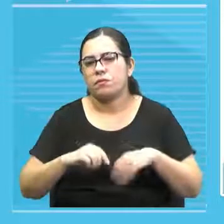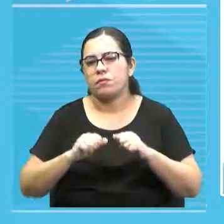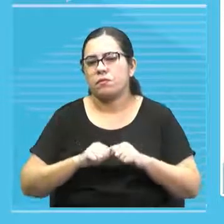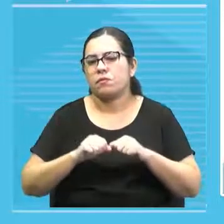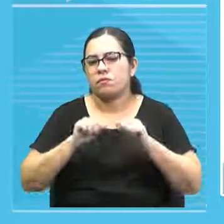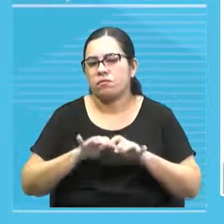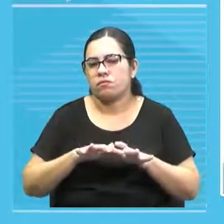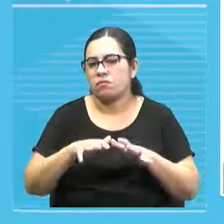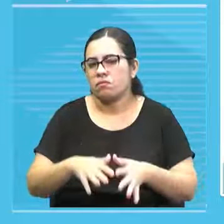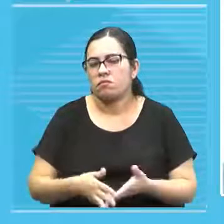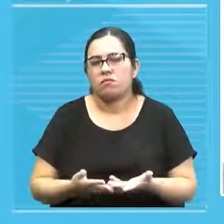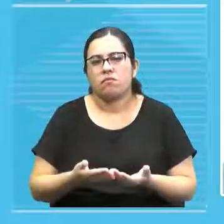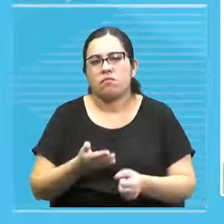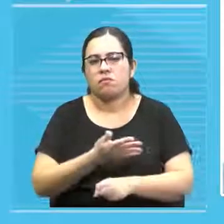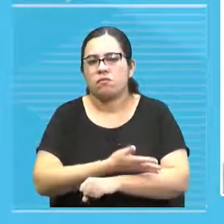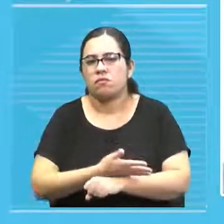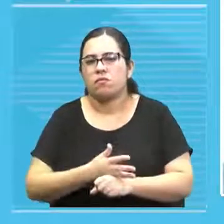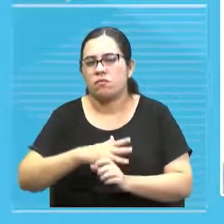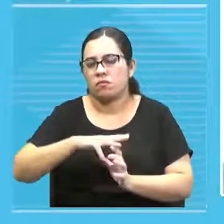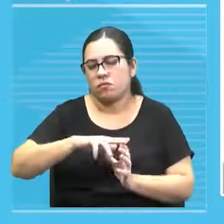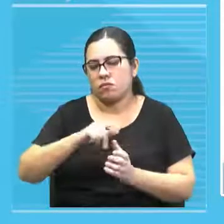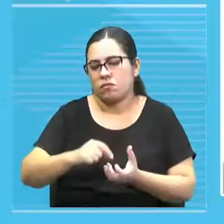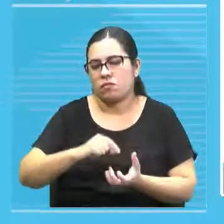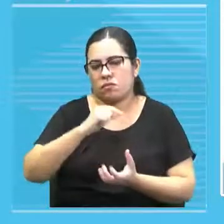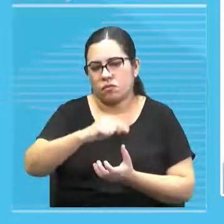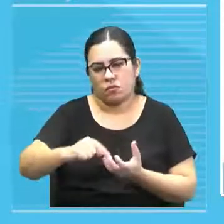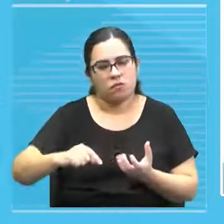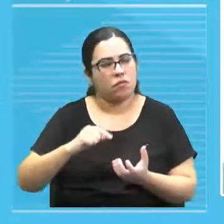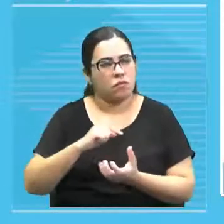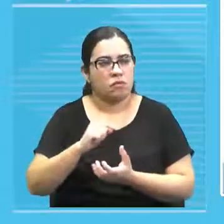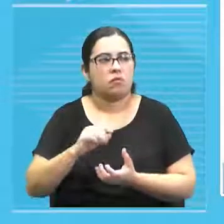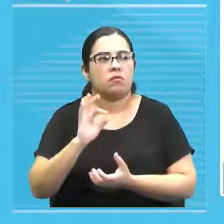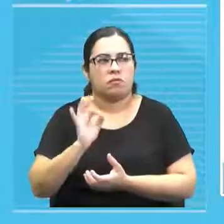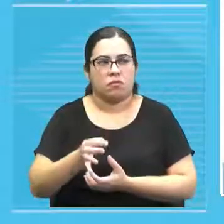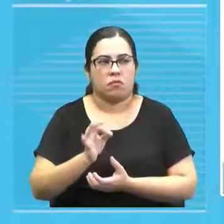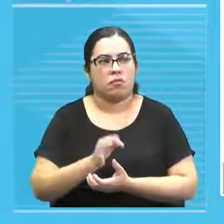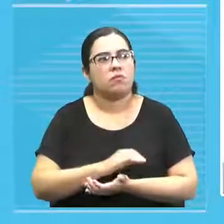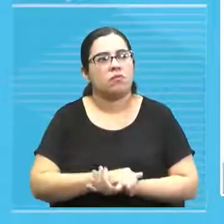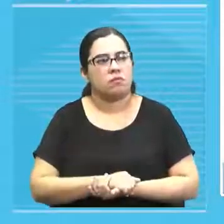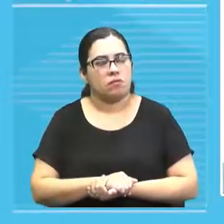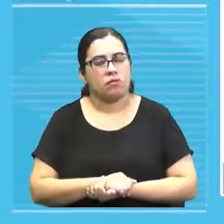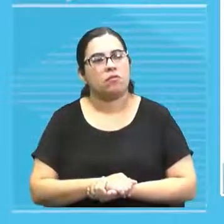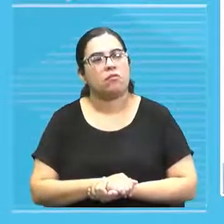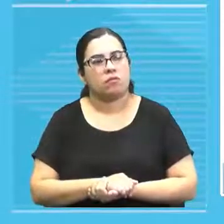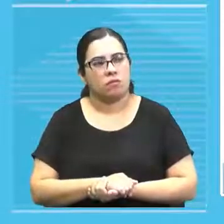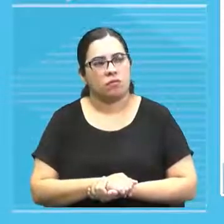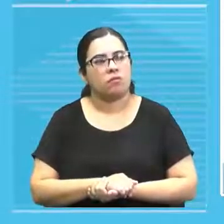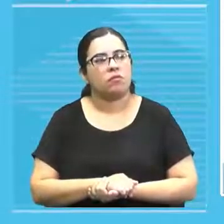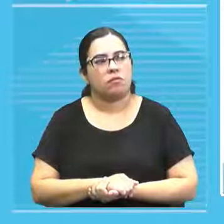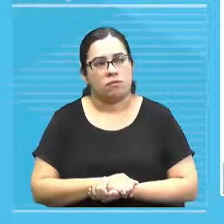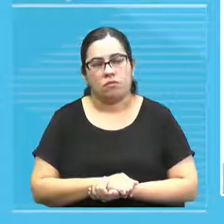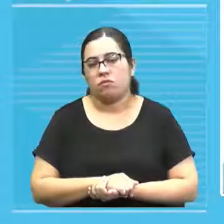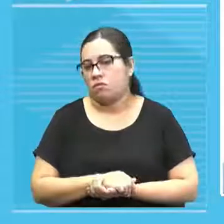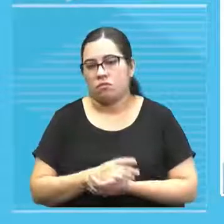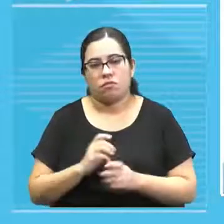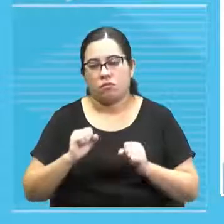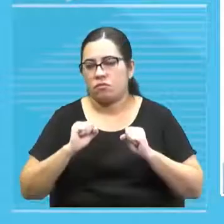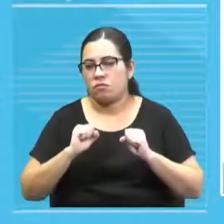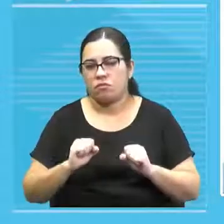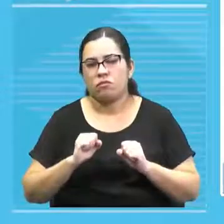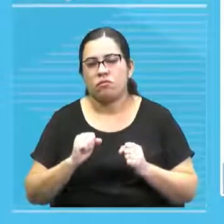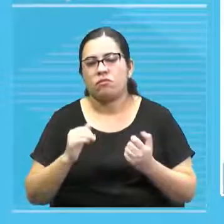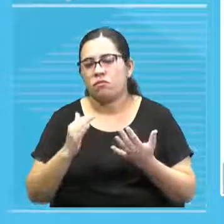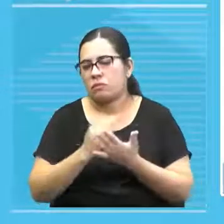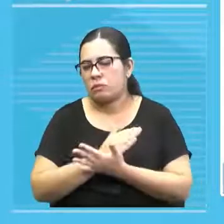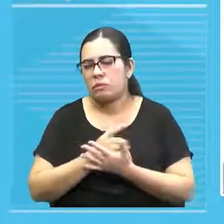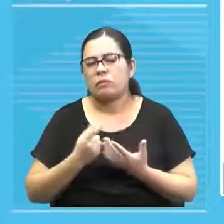de hábitos dos lugares pelo mundo Esse é um ponto né a a globalização até integrou a